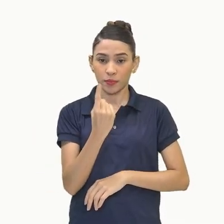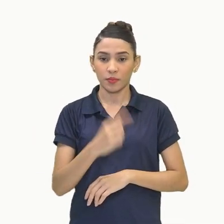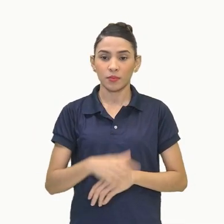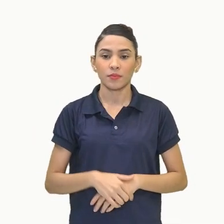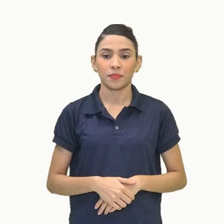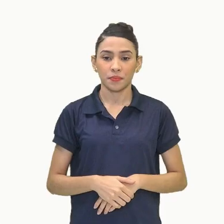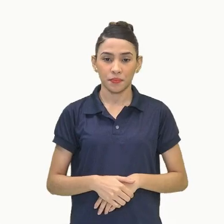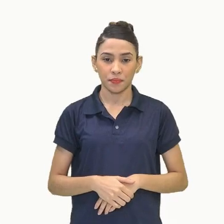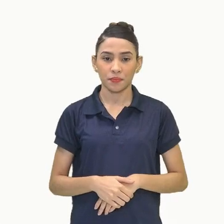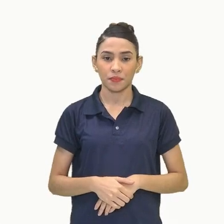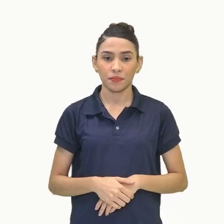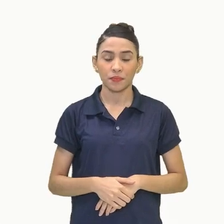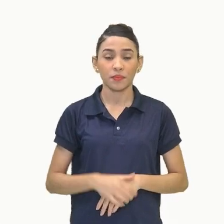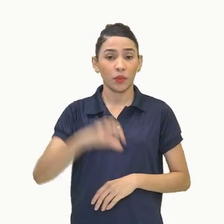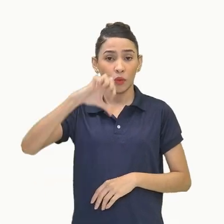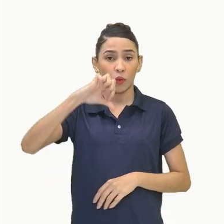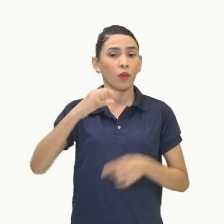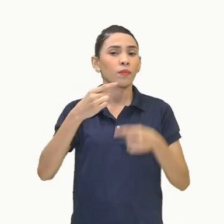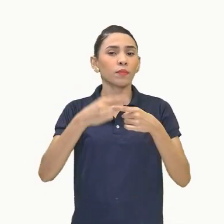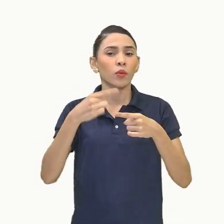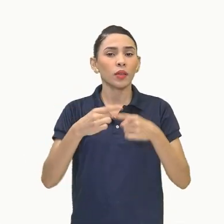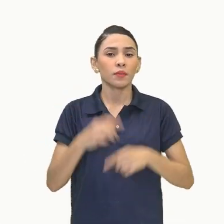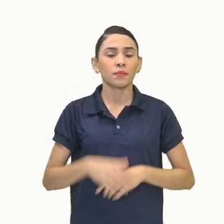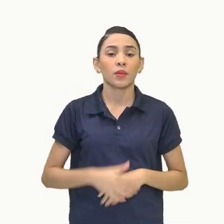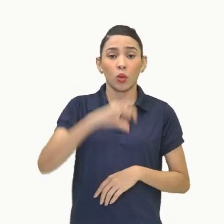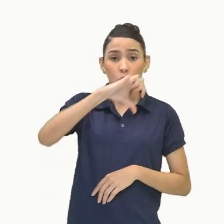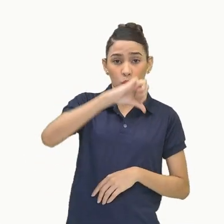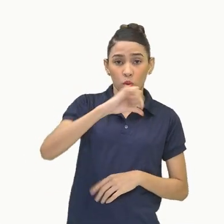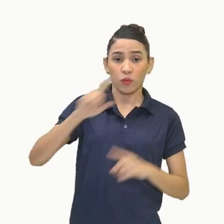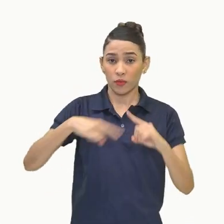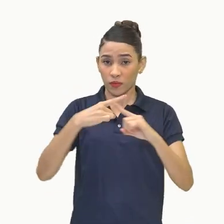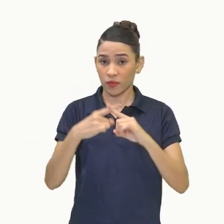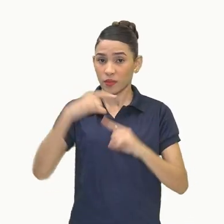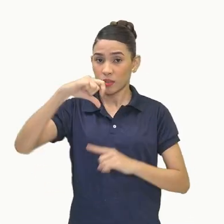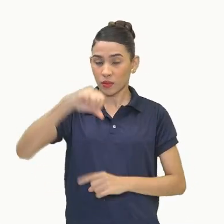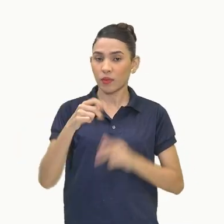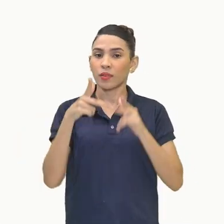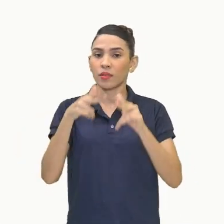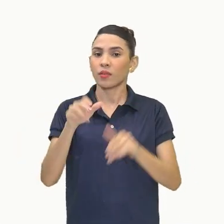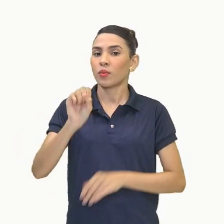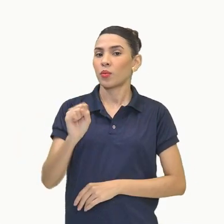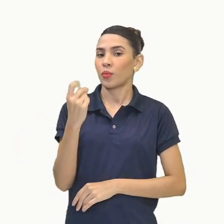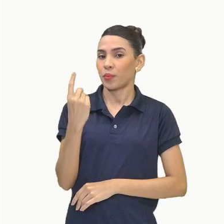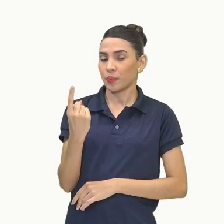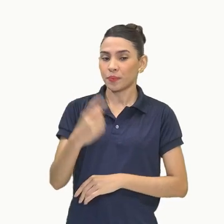81, é 9. Por quê? 9 ao quadrado